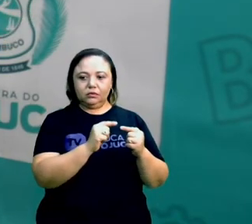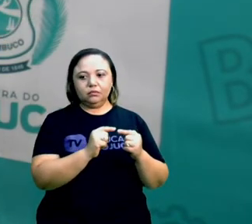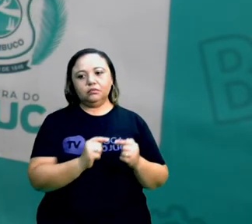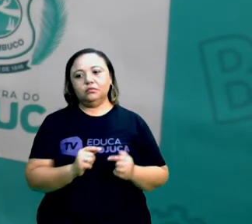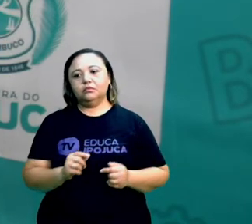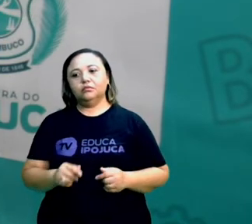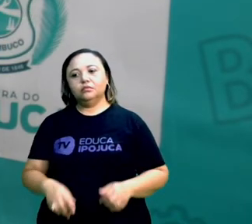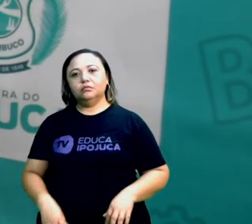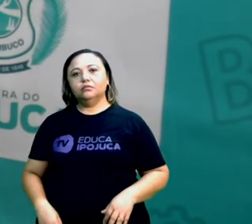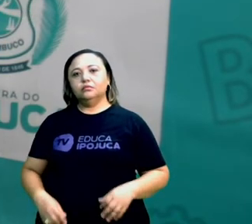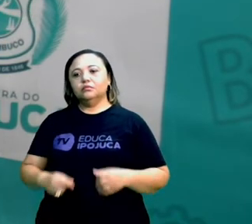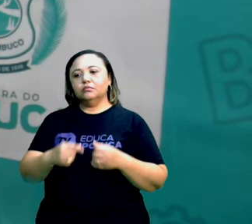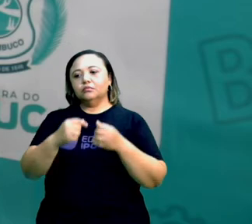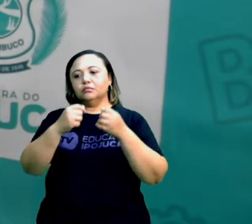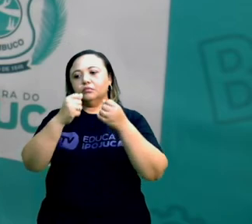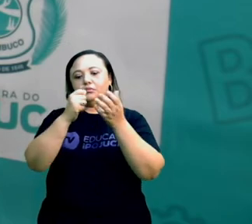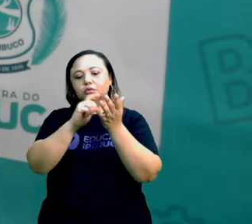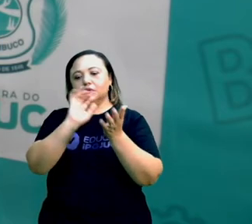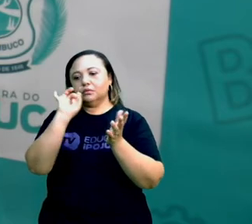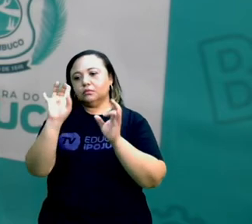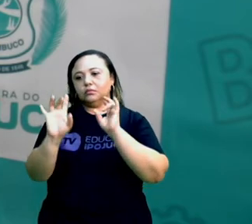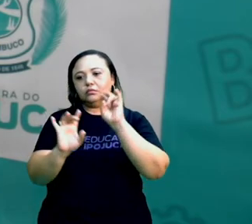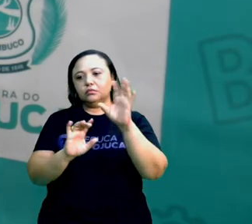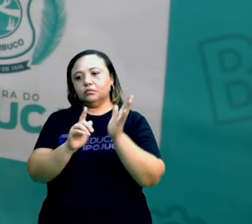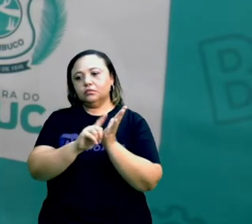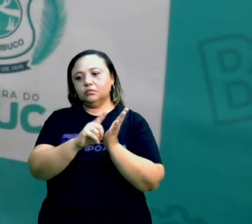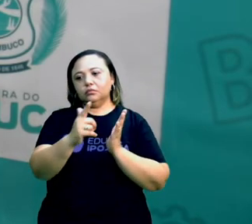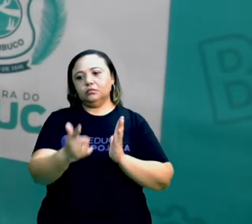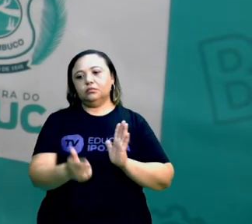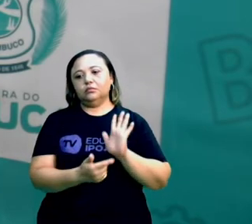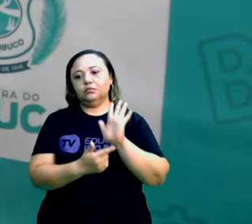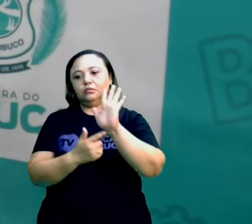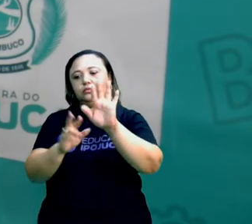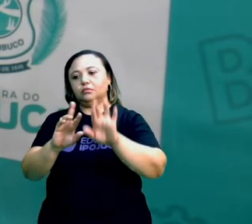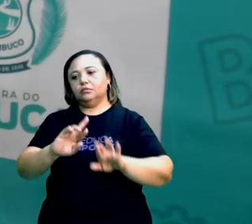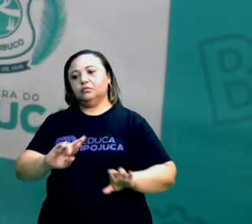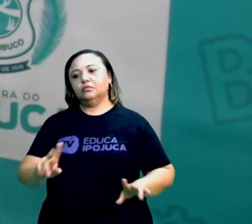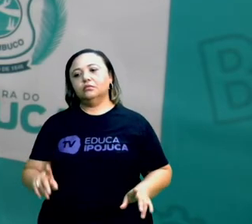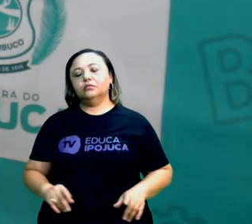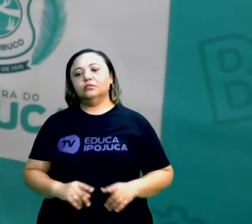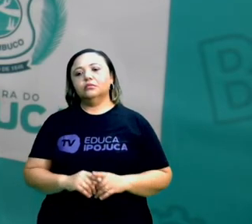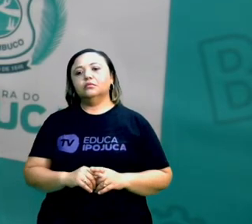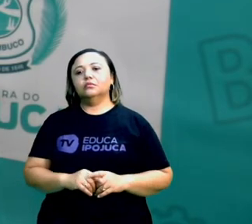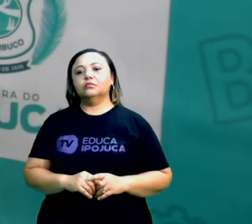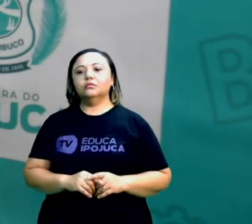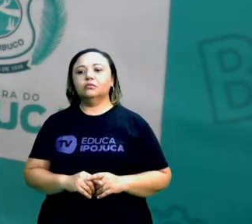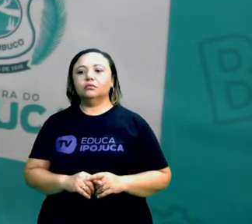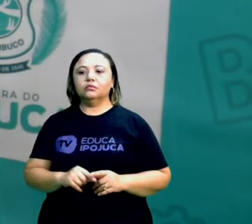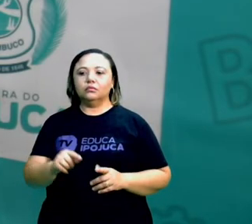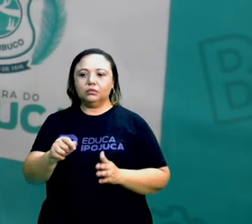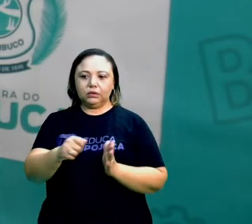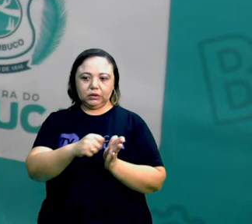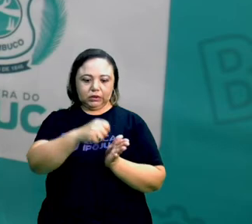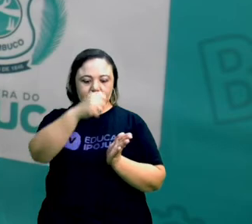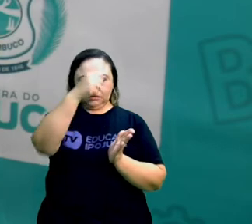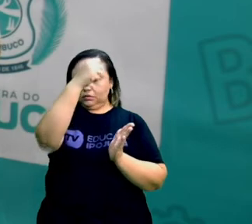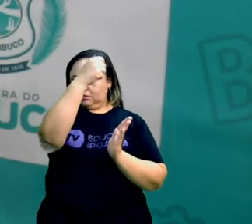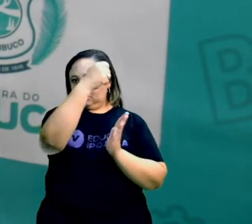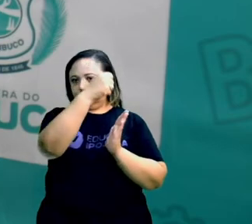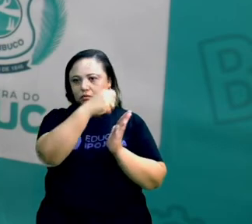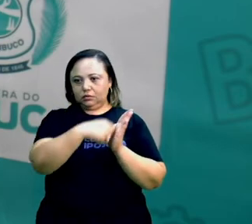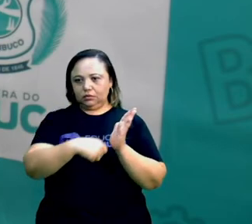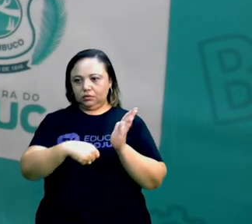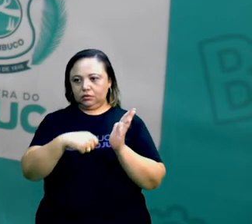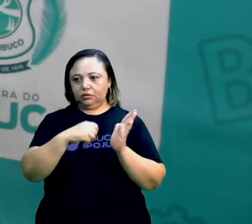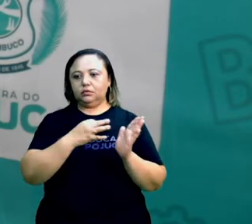não é nada específico, cada jornal apresenta-se de uma forma. Artigos, nós temos textos